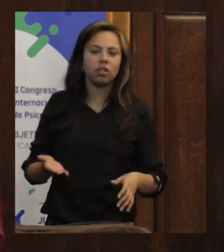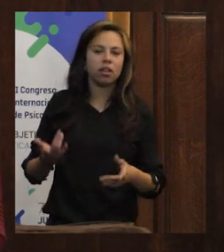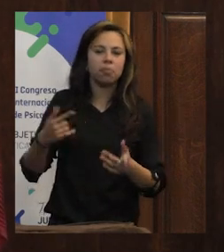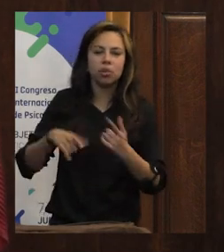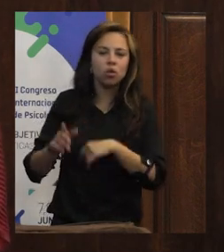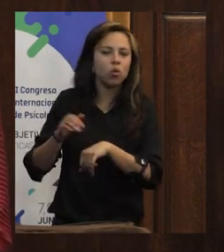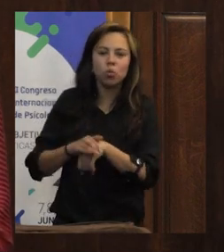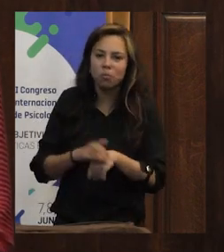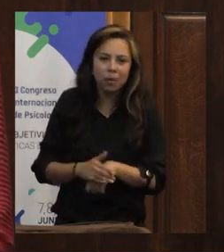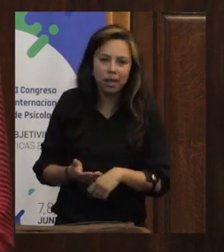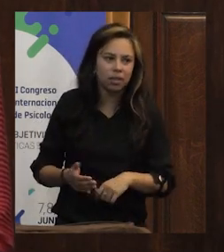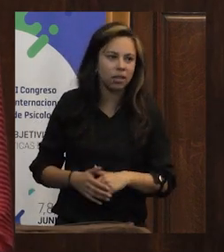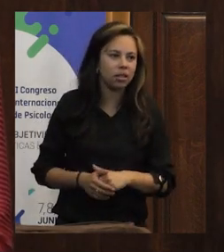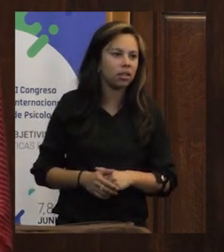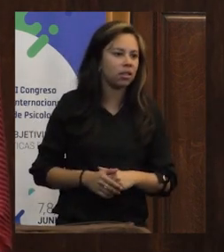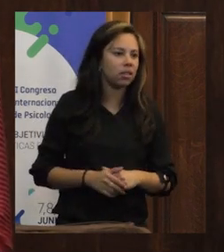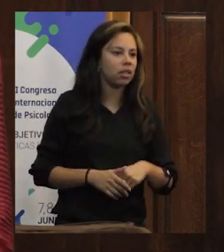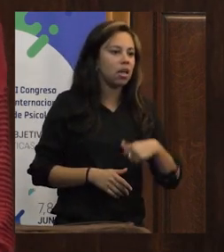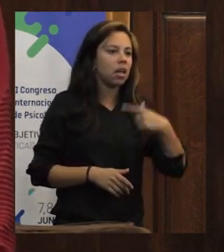E pouco, hein?